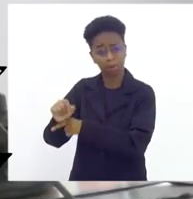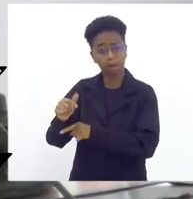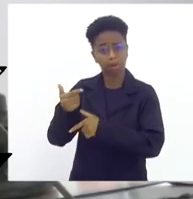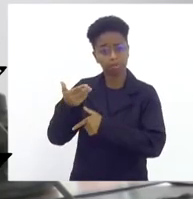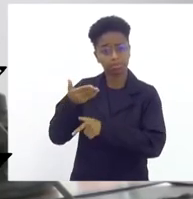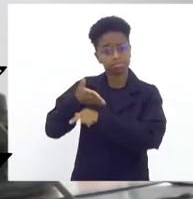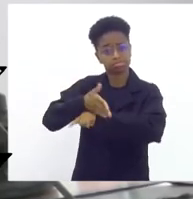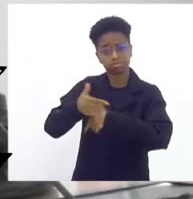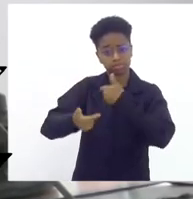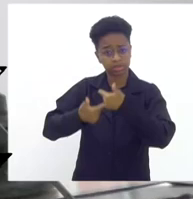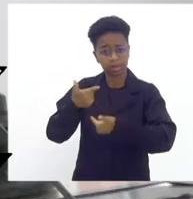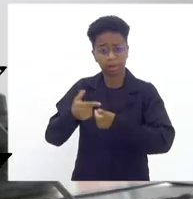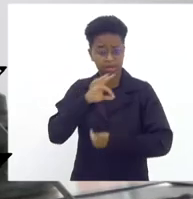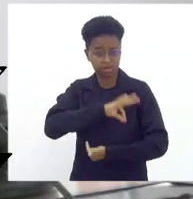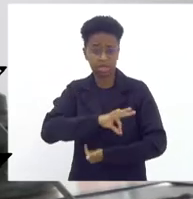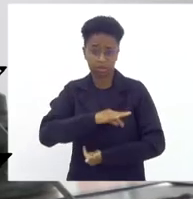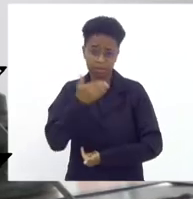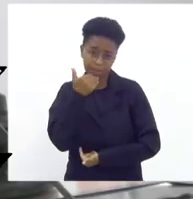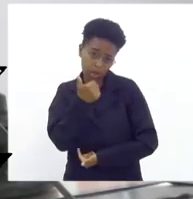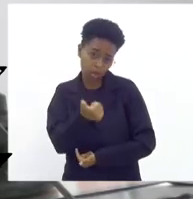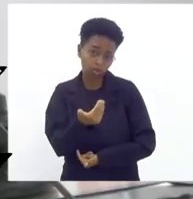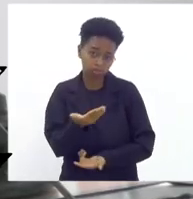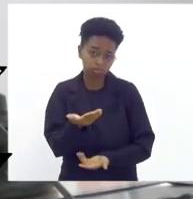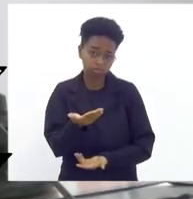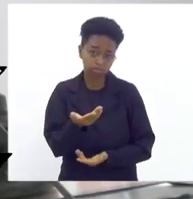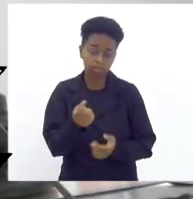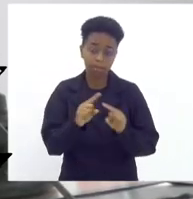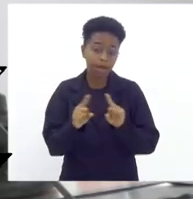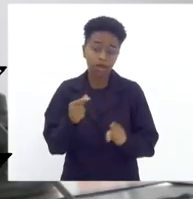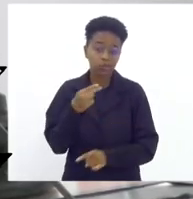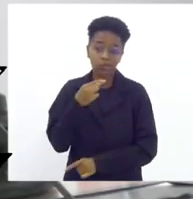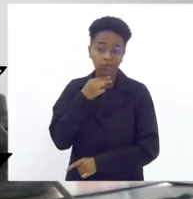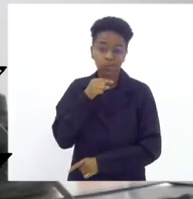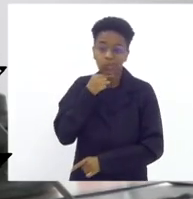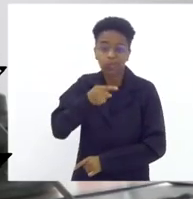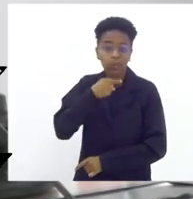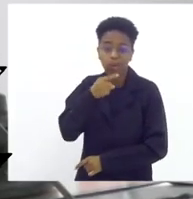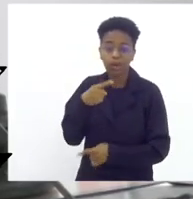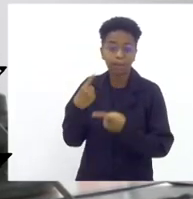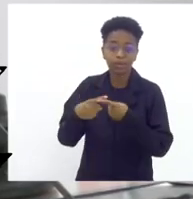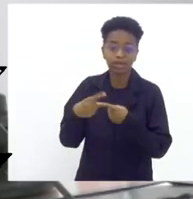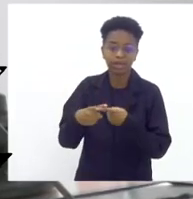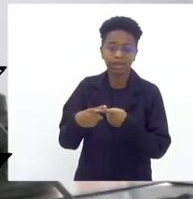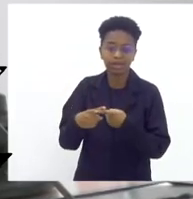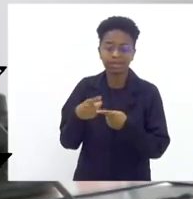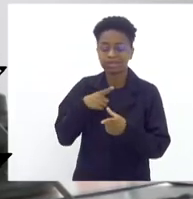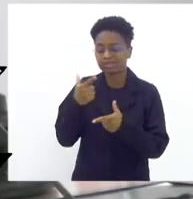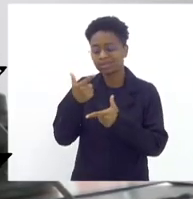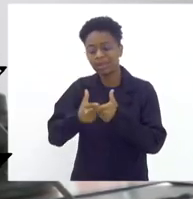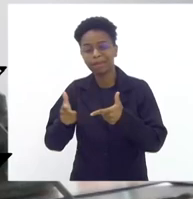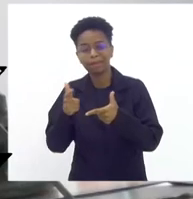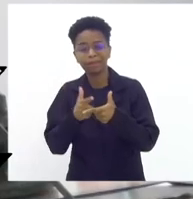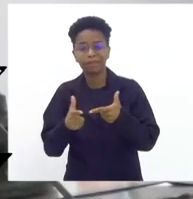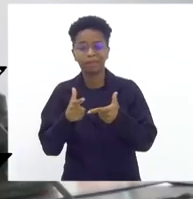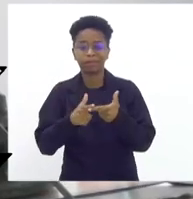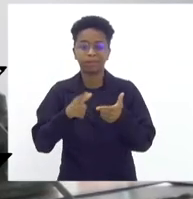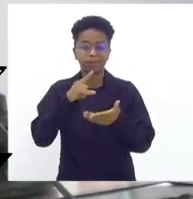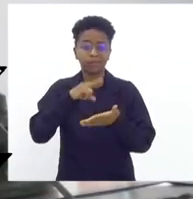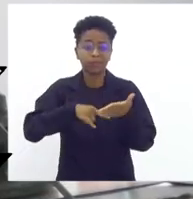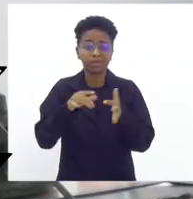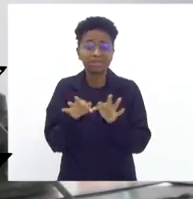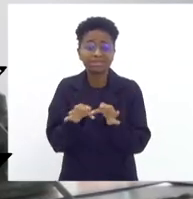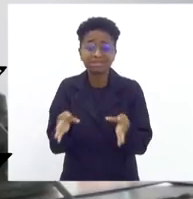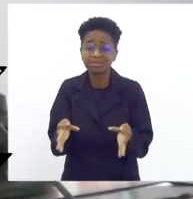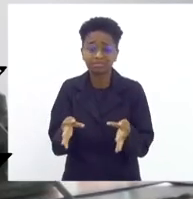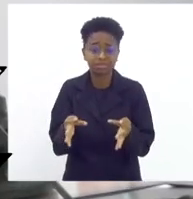melhores remuneradas vamos dizer assim né e não estão fazendo por um problema que é que é mínimo